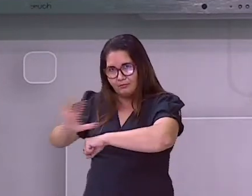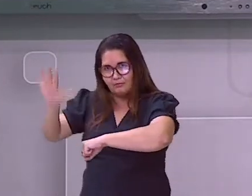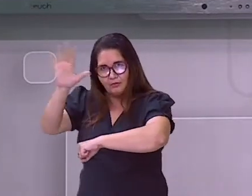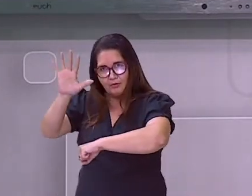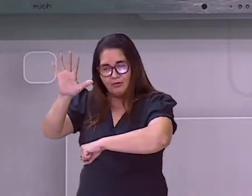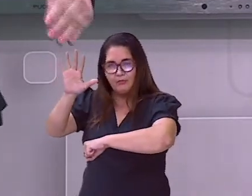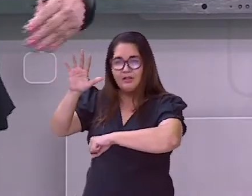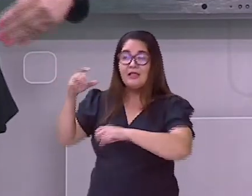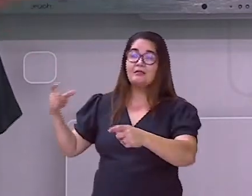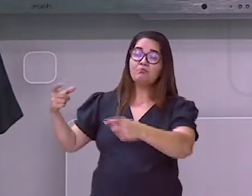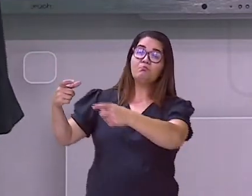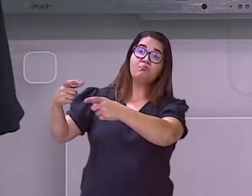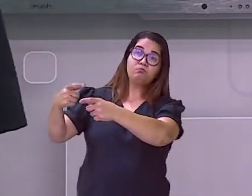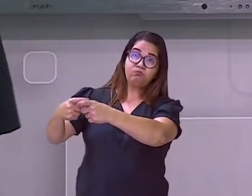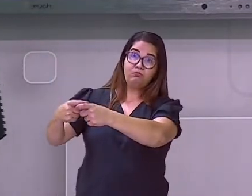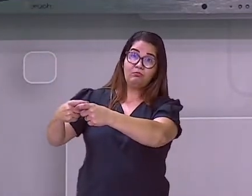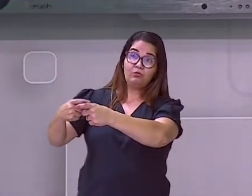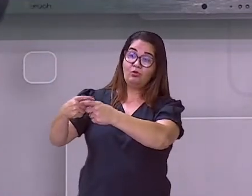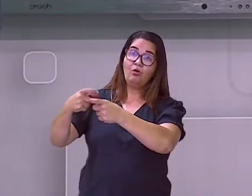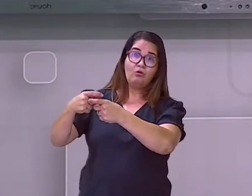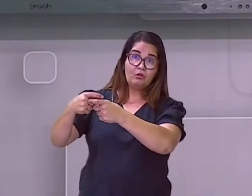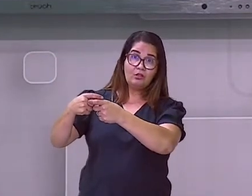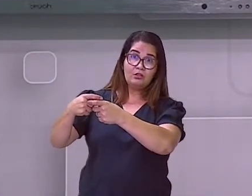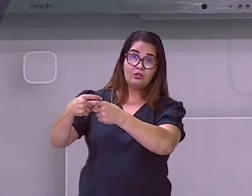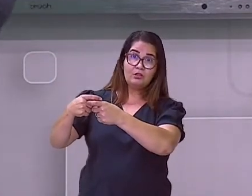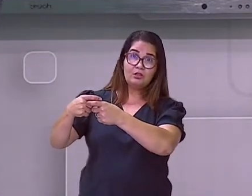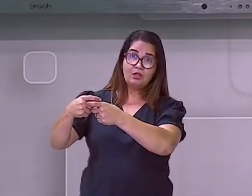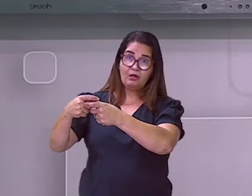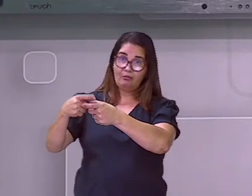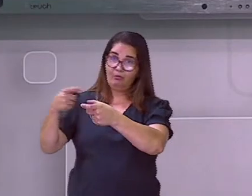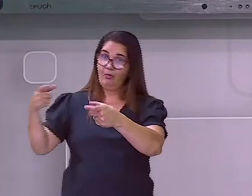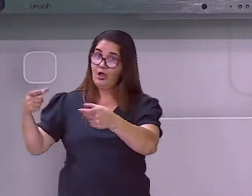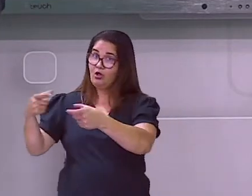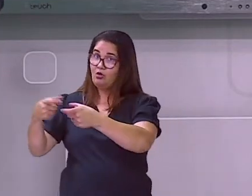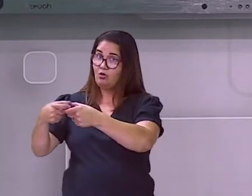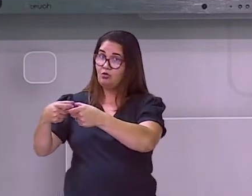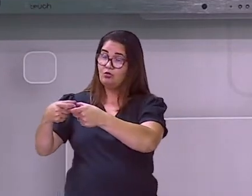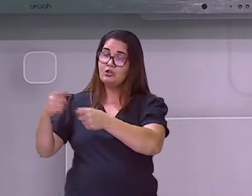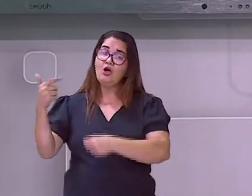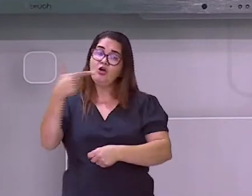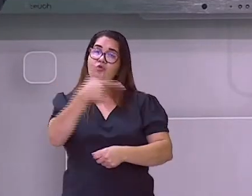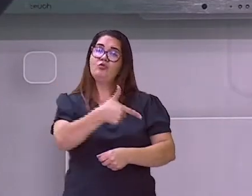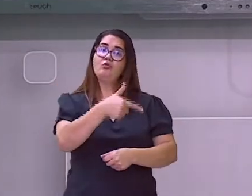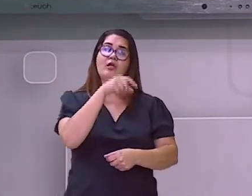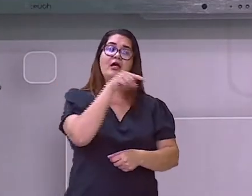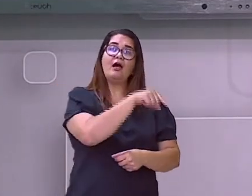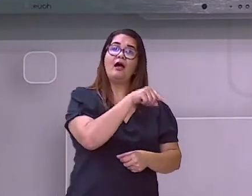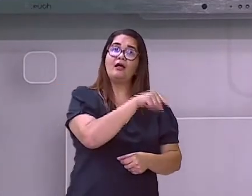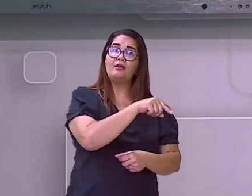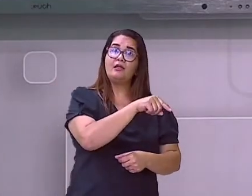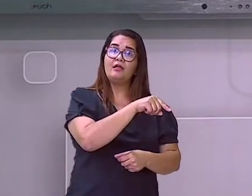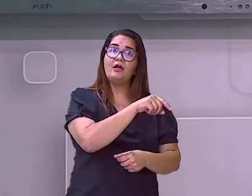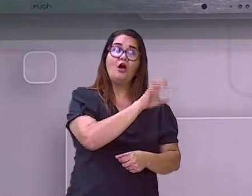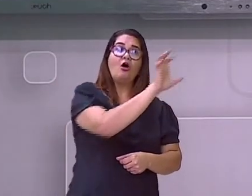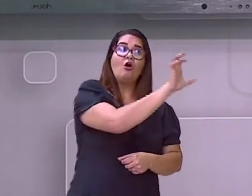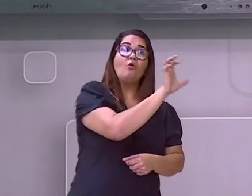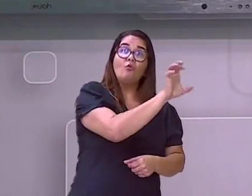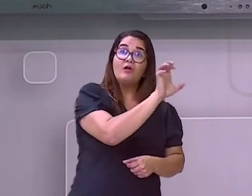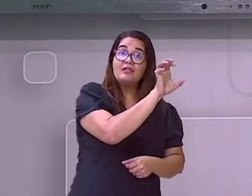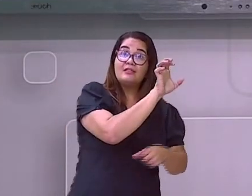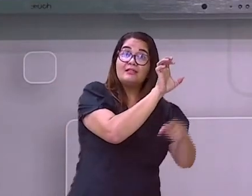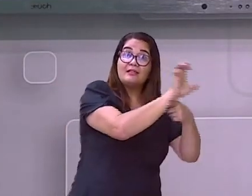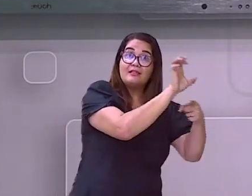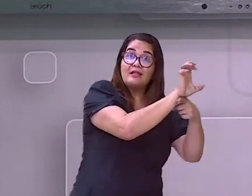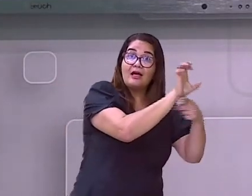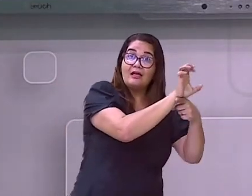Então, é mais fácil administrar. Um país como o Brasil, por